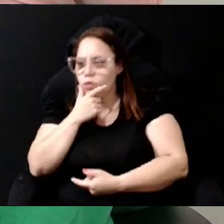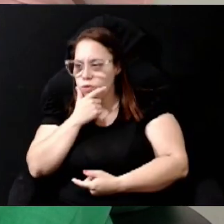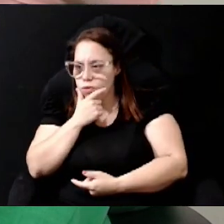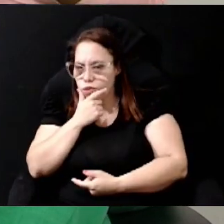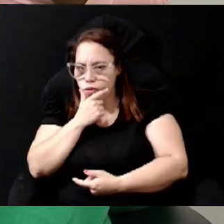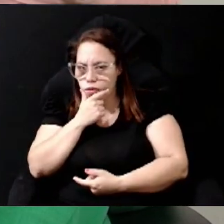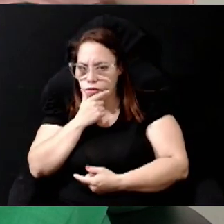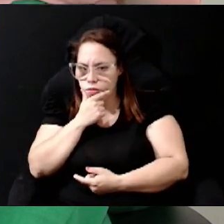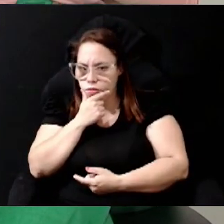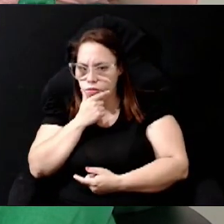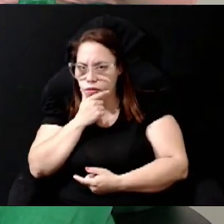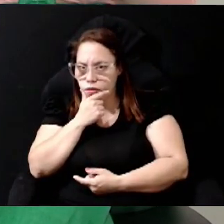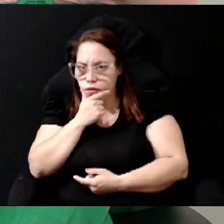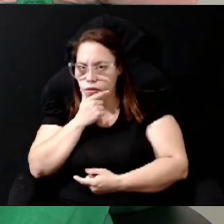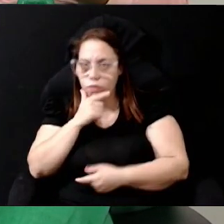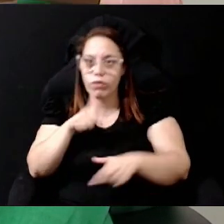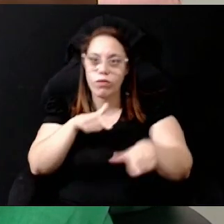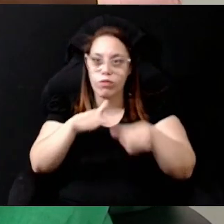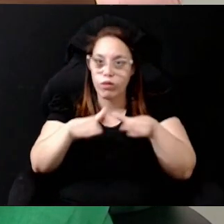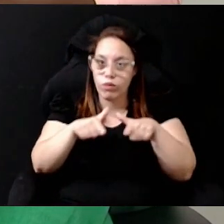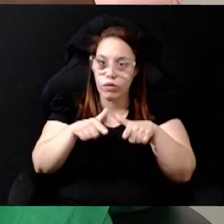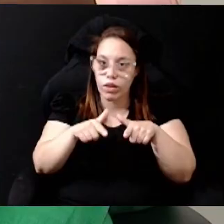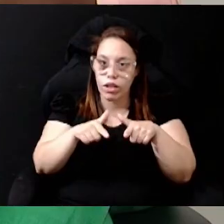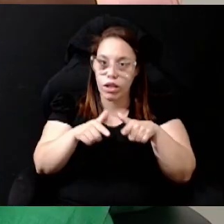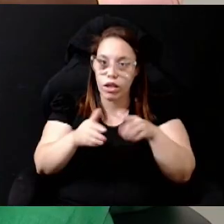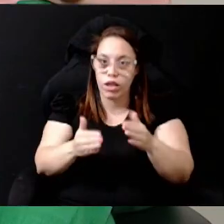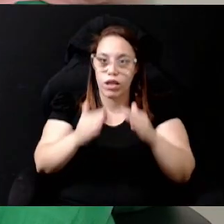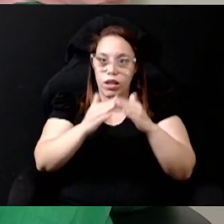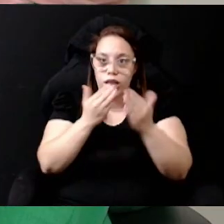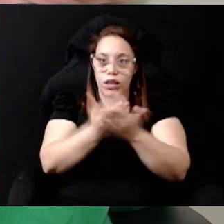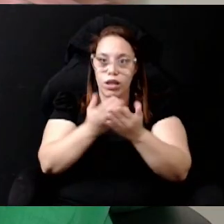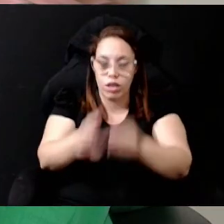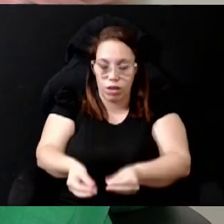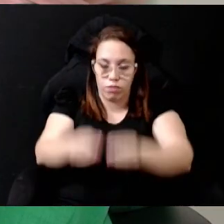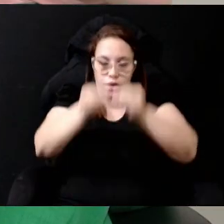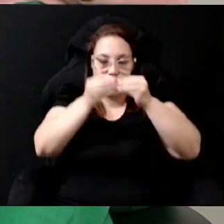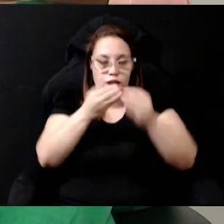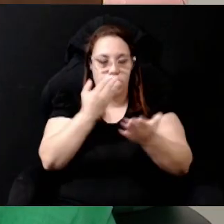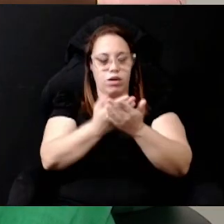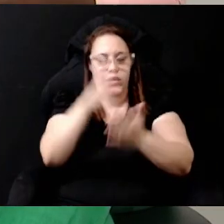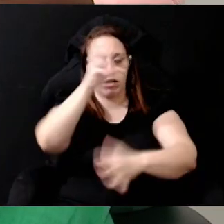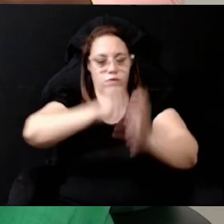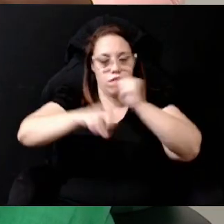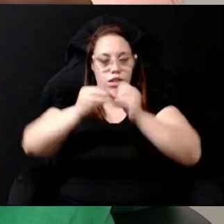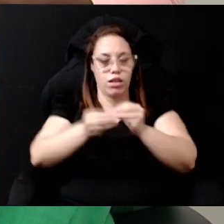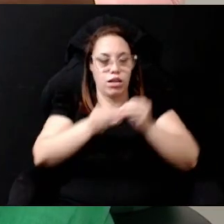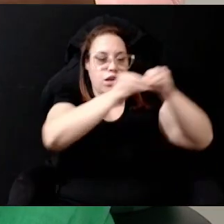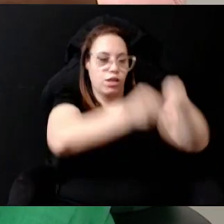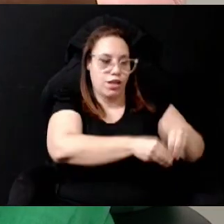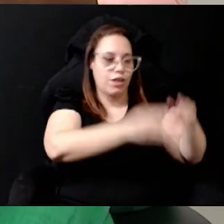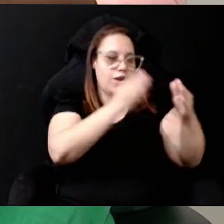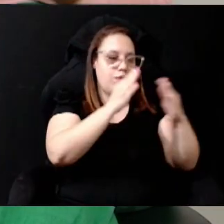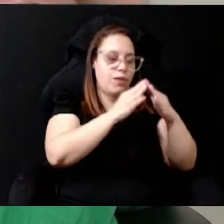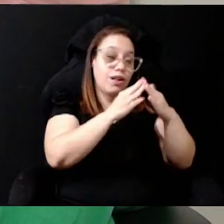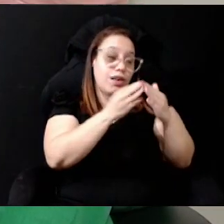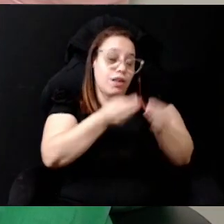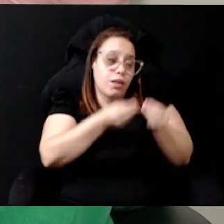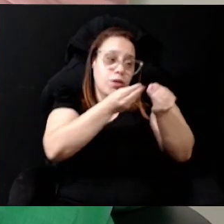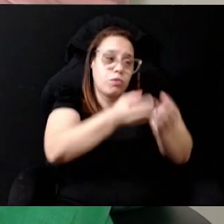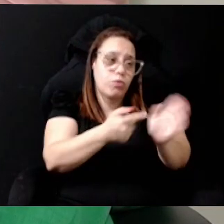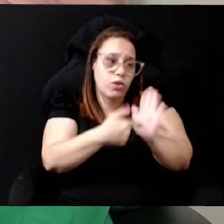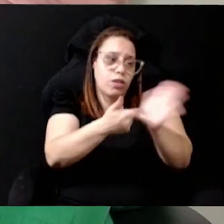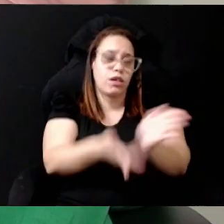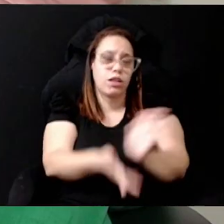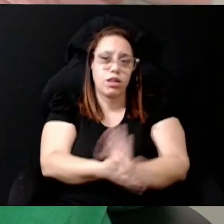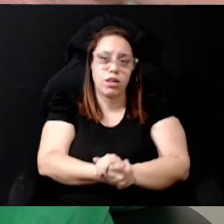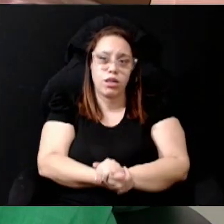situação, ela pode não ter mais, porque esse trabalho é feito na escola, mas a criança vai para casa. Então, aquilo que ela pega na escola, na mediação do professor, ela leva para a escola, para